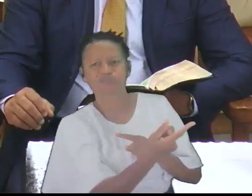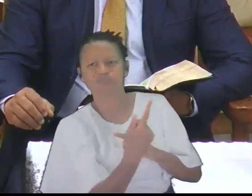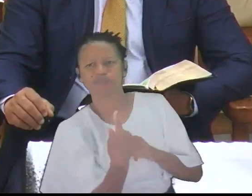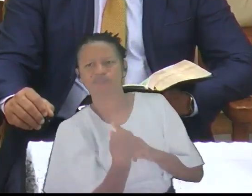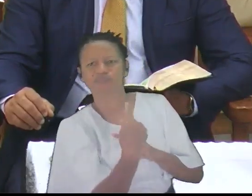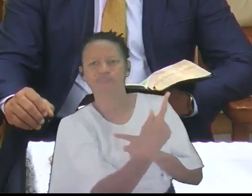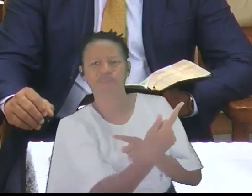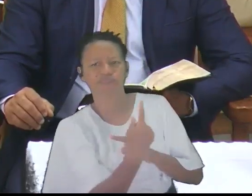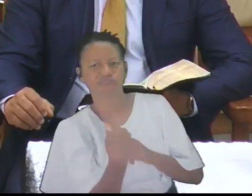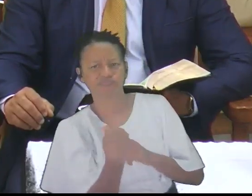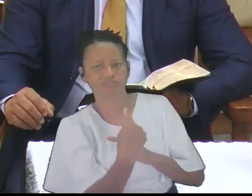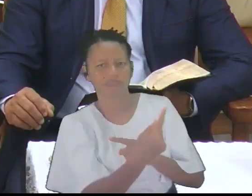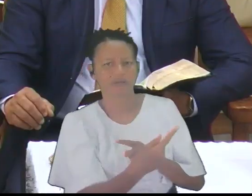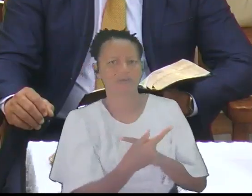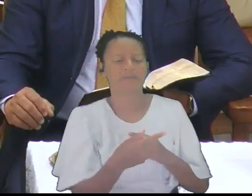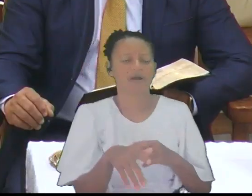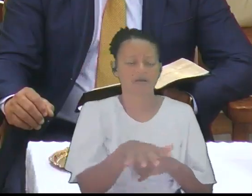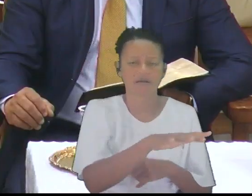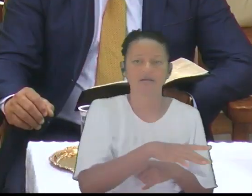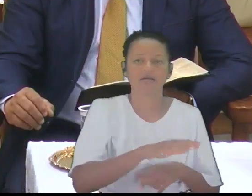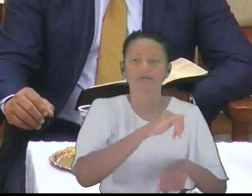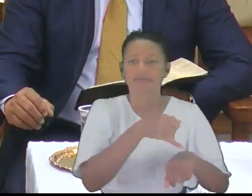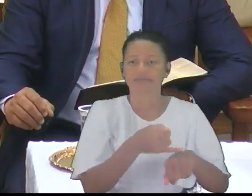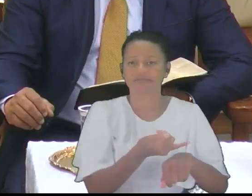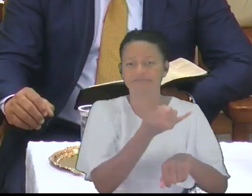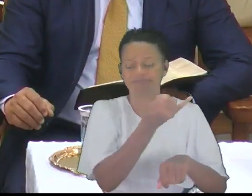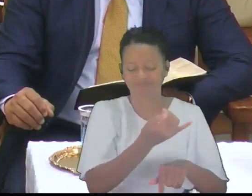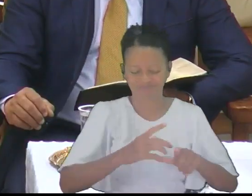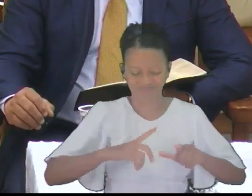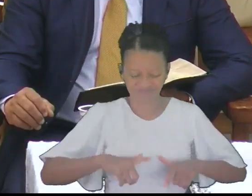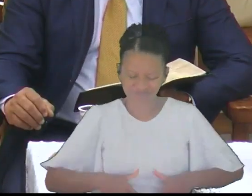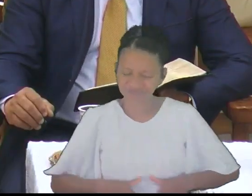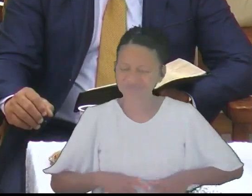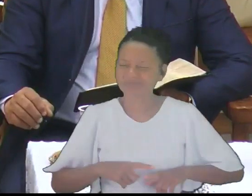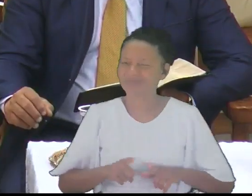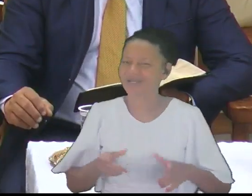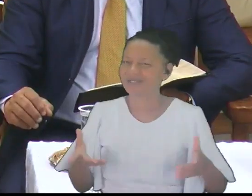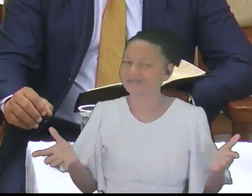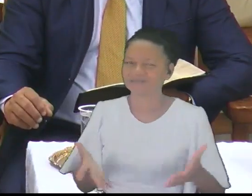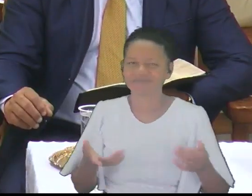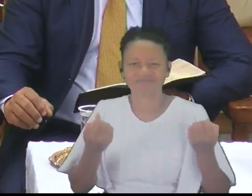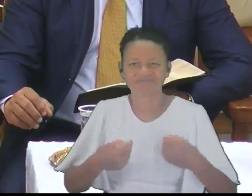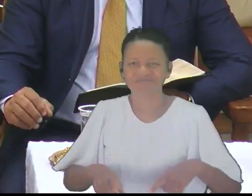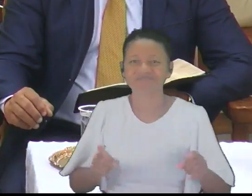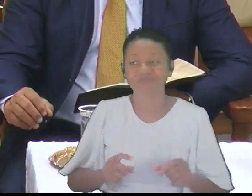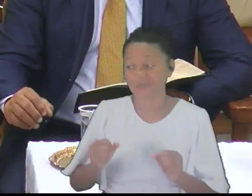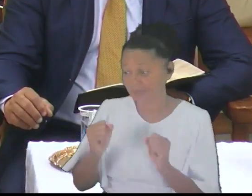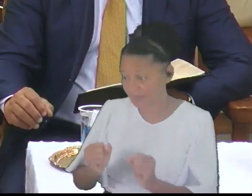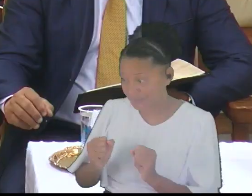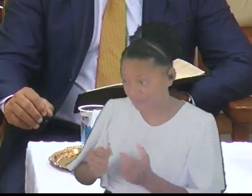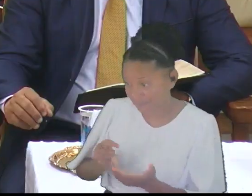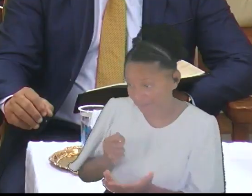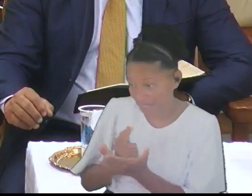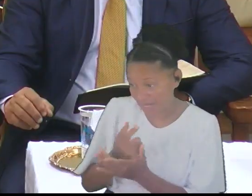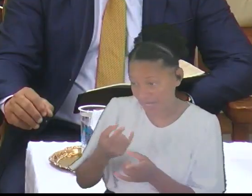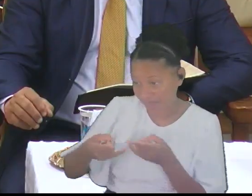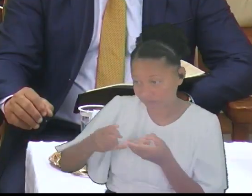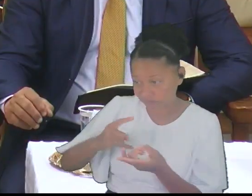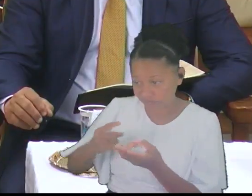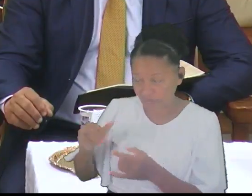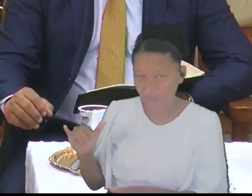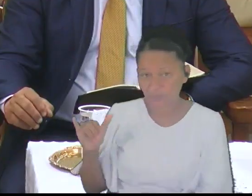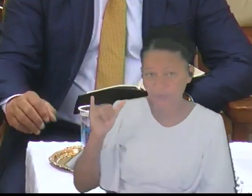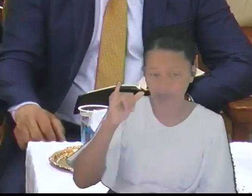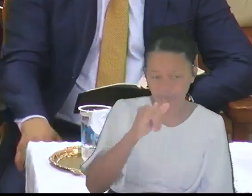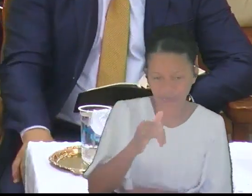fazer uma peregrinação a Jerusalém? Mas agora você não precisa. Se você puder ir, vá. Se você puder, tiver